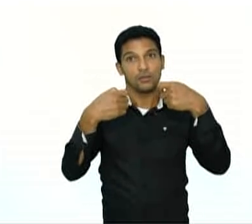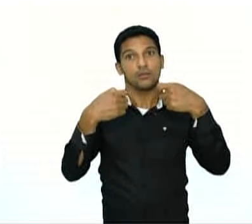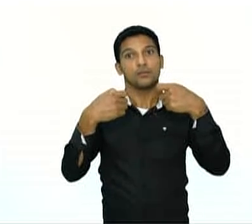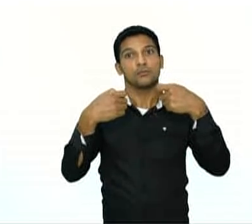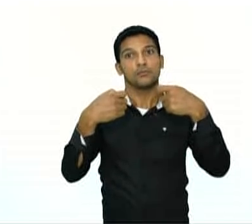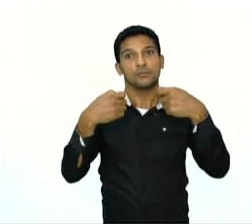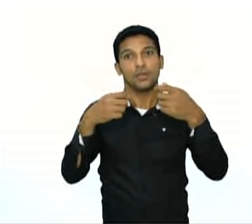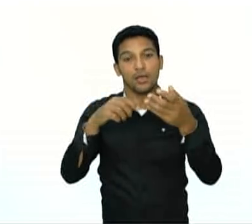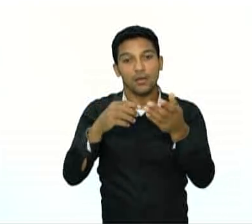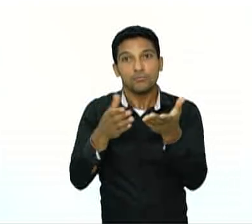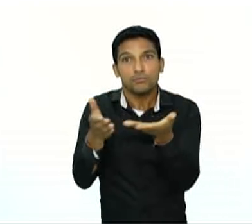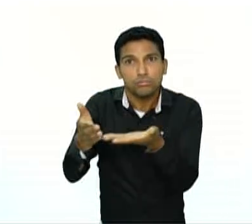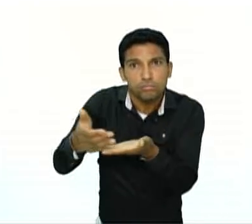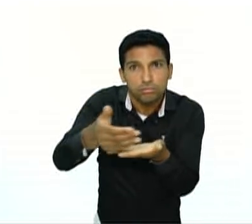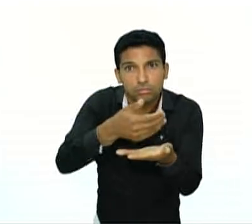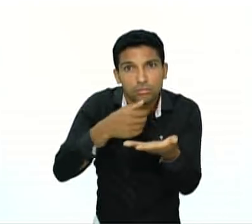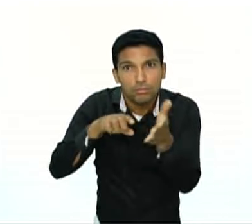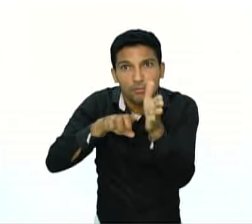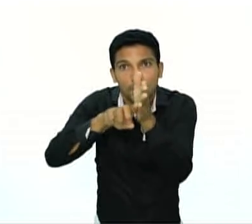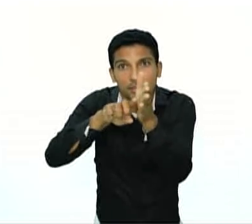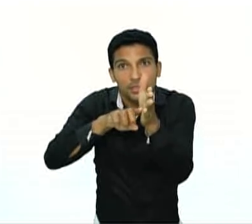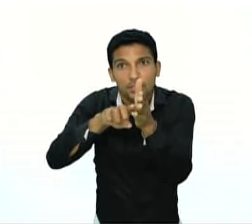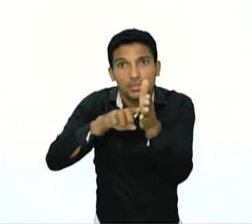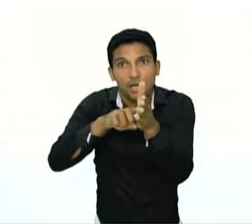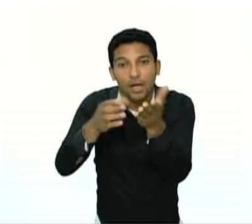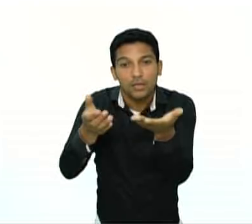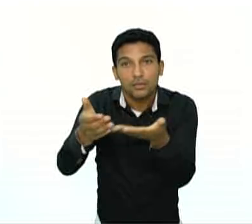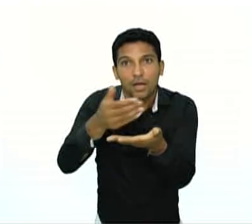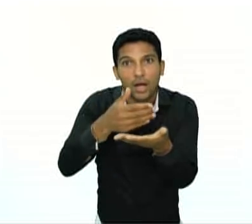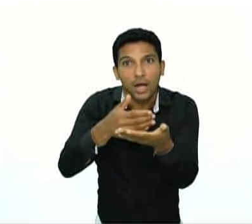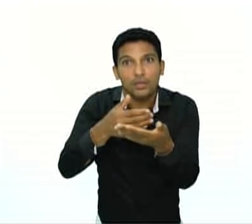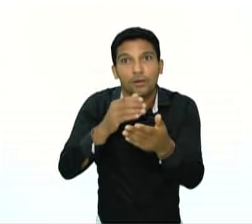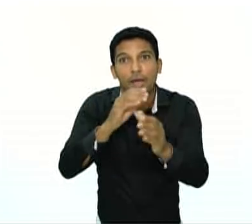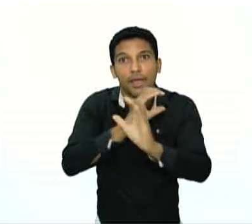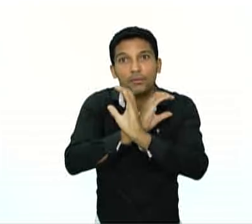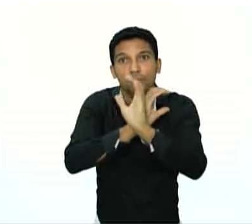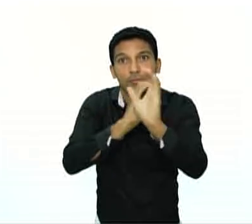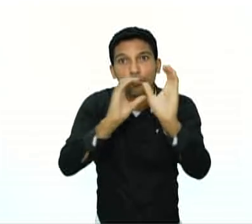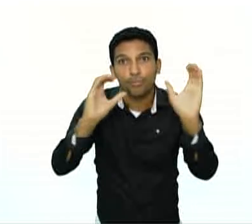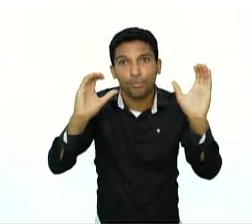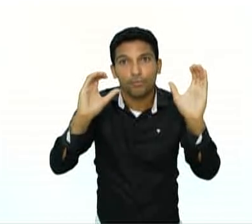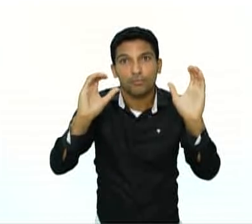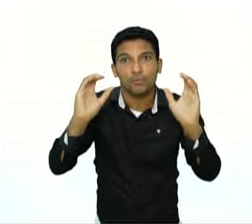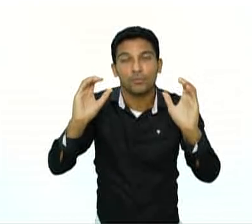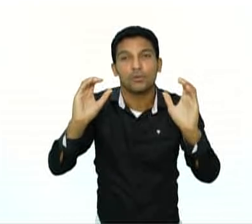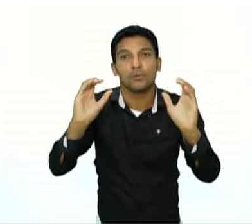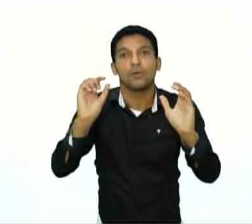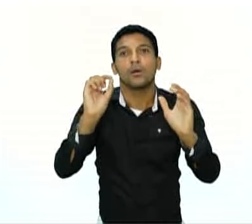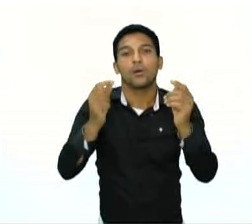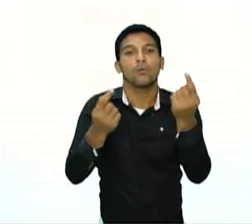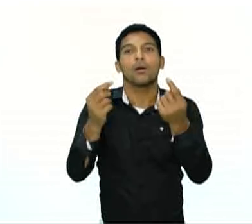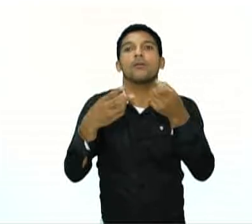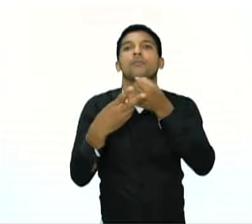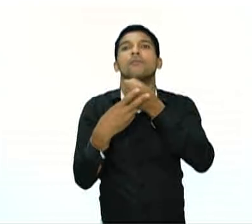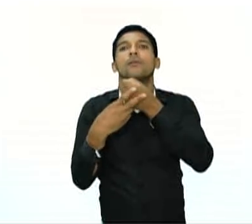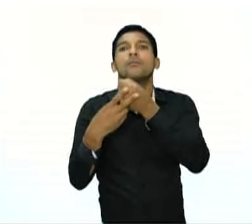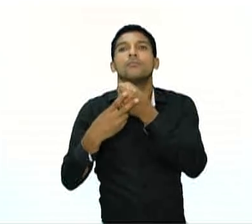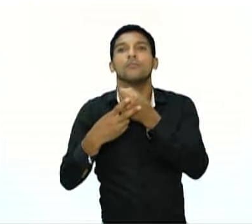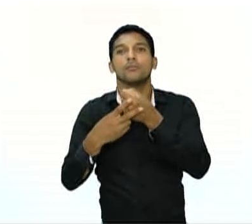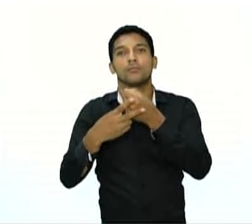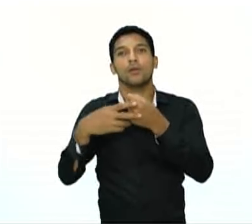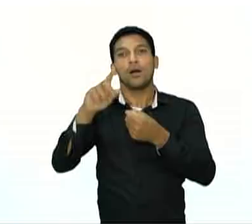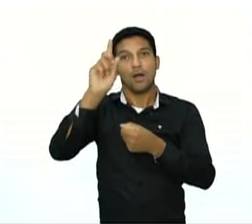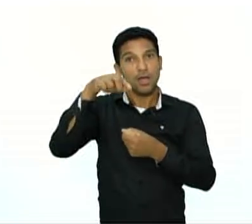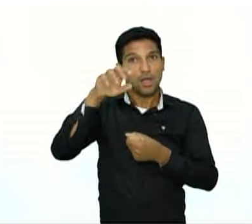confiáveis durante a pesquisa. Quais são os verbos nesse enunciado? Os verbos são e